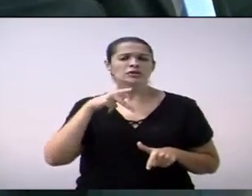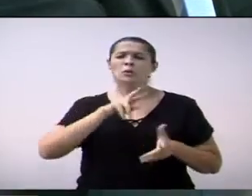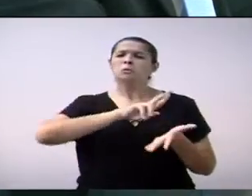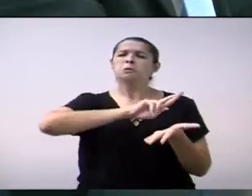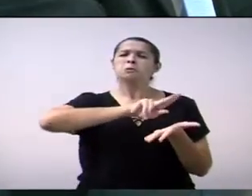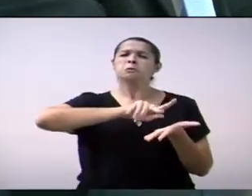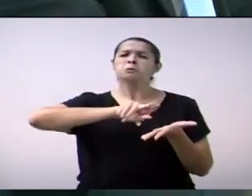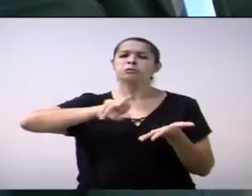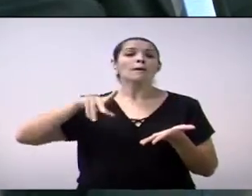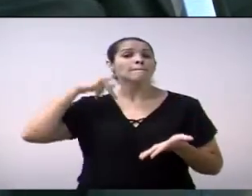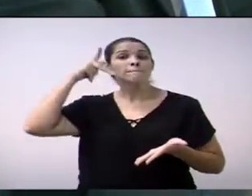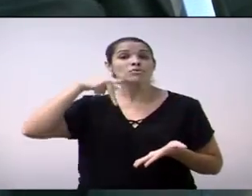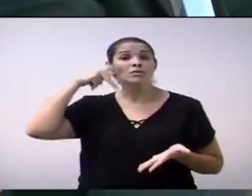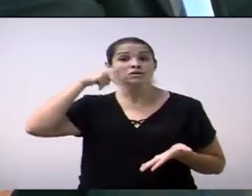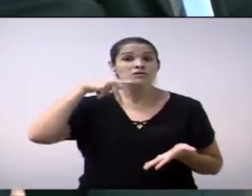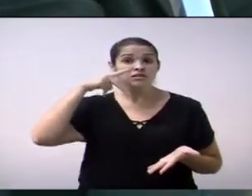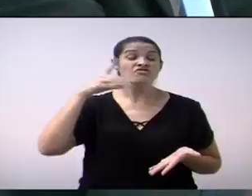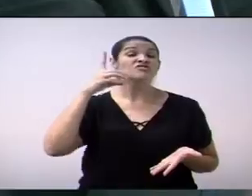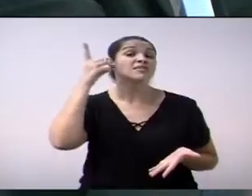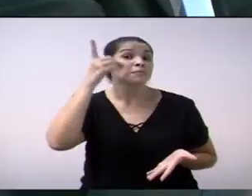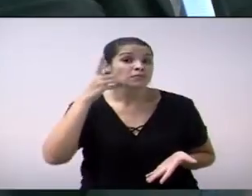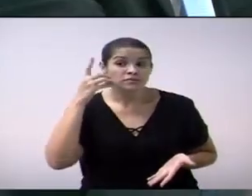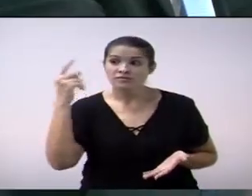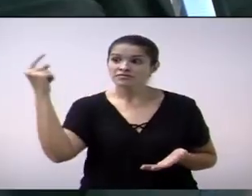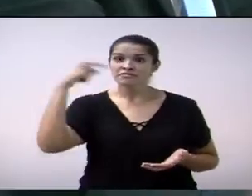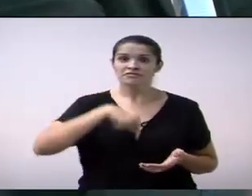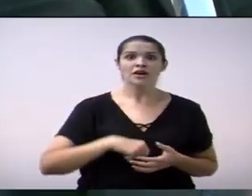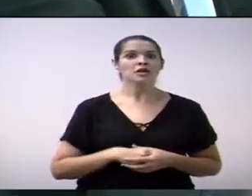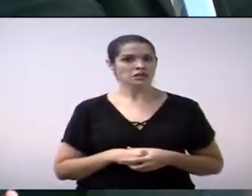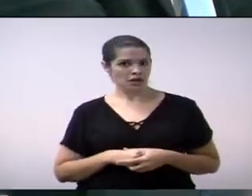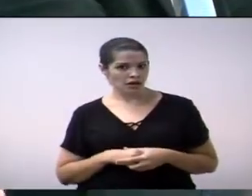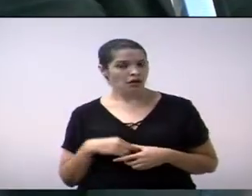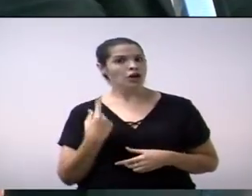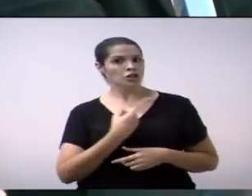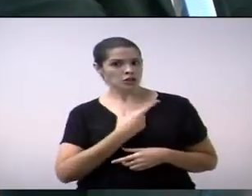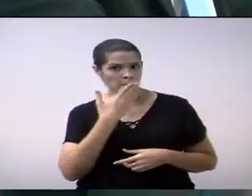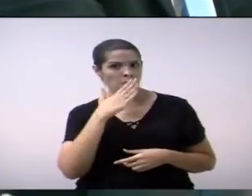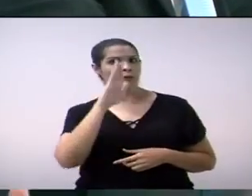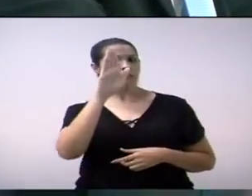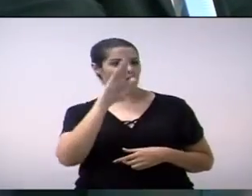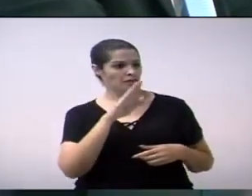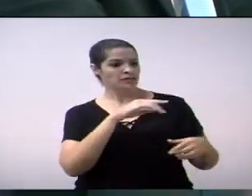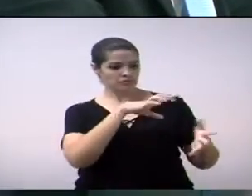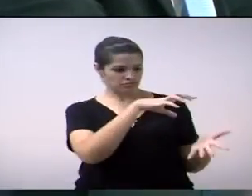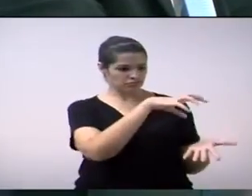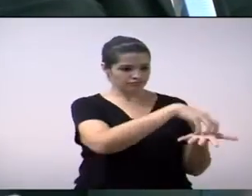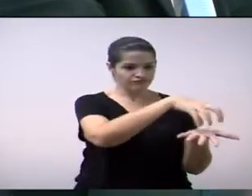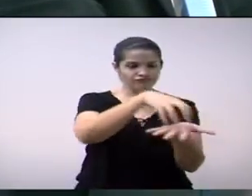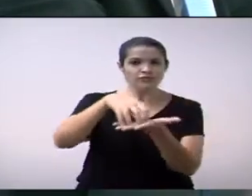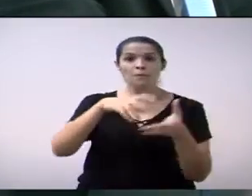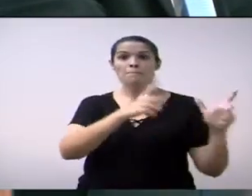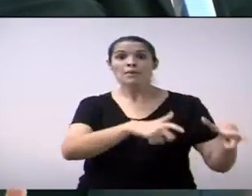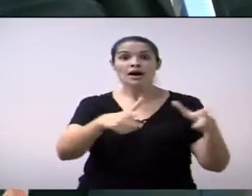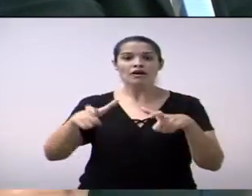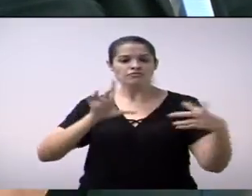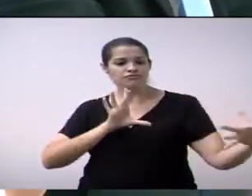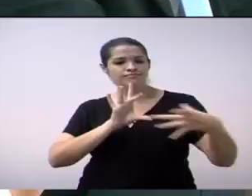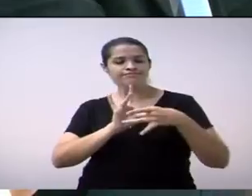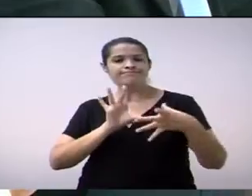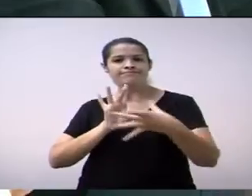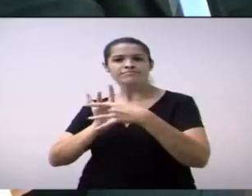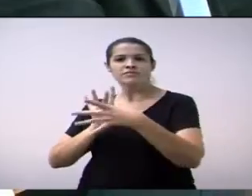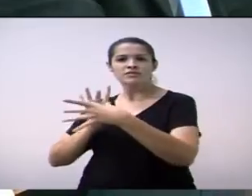aqui, fizeram promessas que esses bairros seriam anexados e, infelizmente, até agora nada. E os prefeitos que passam